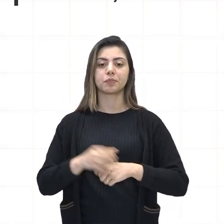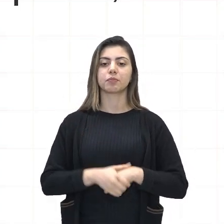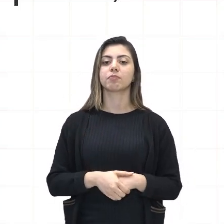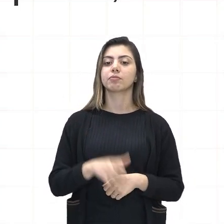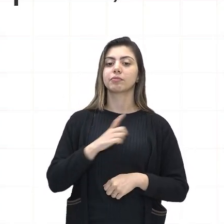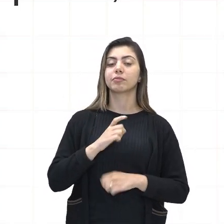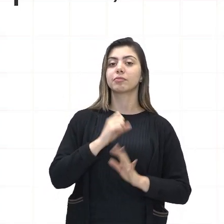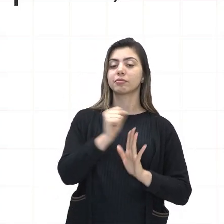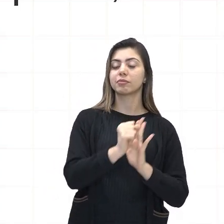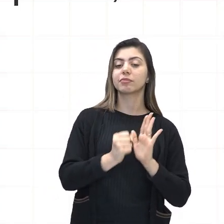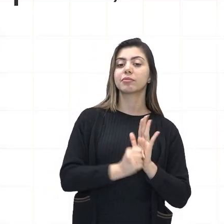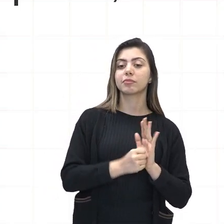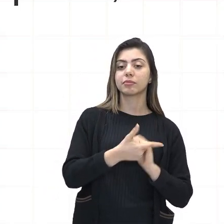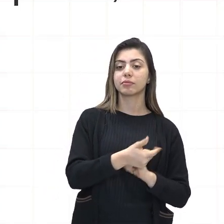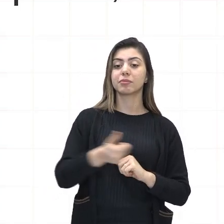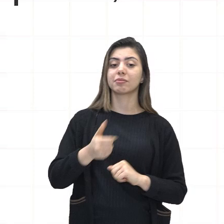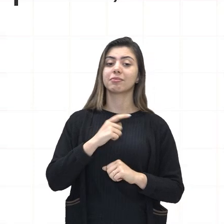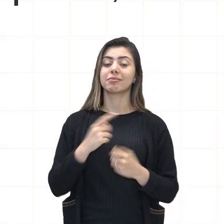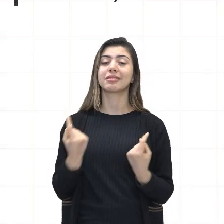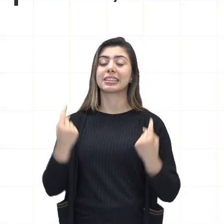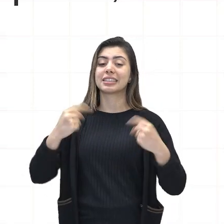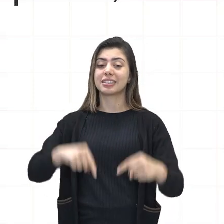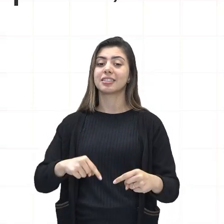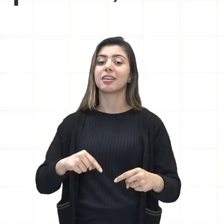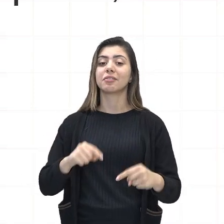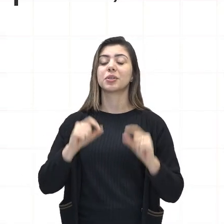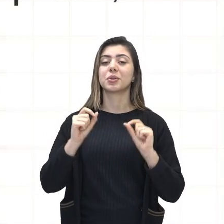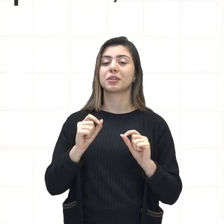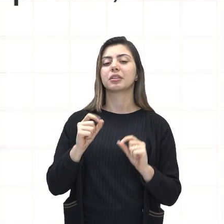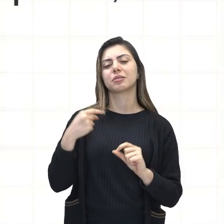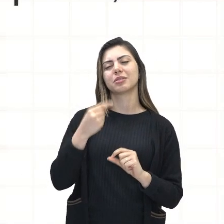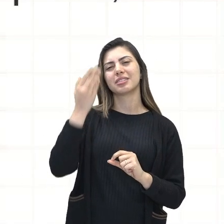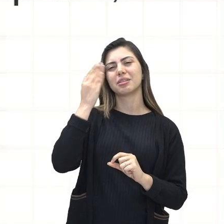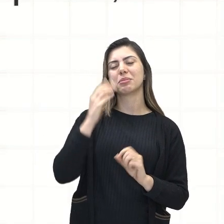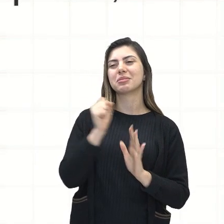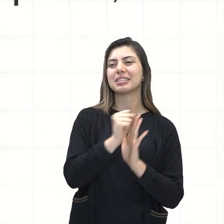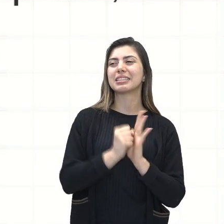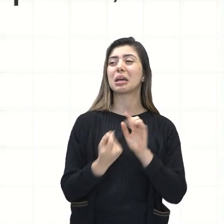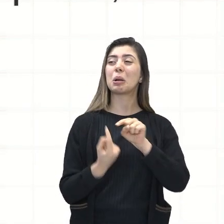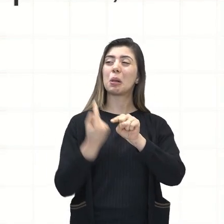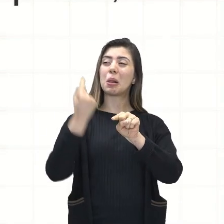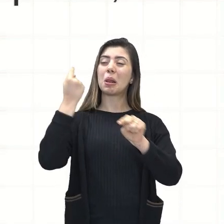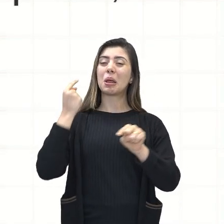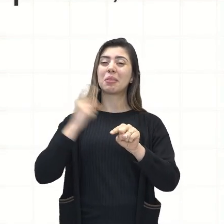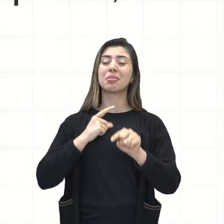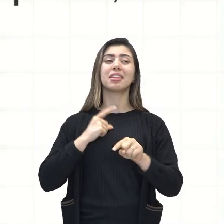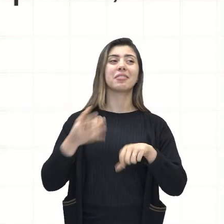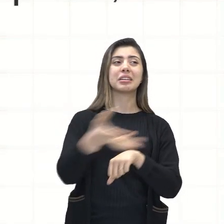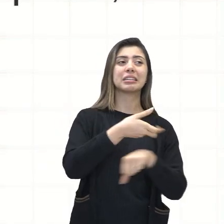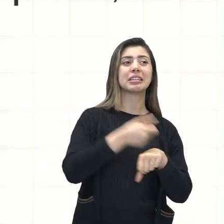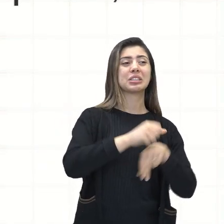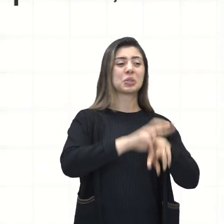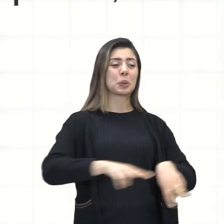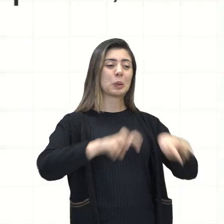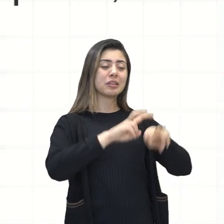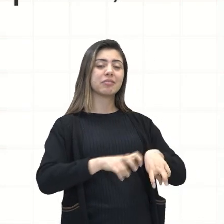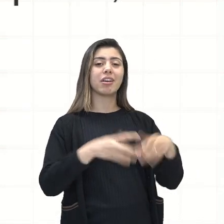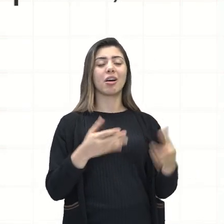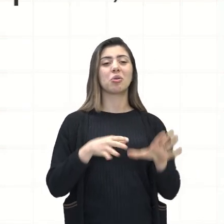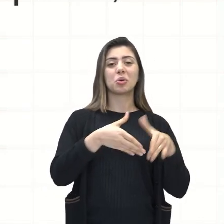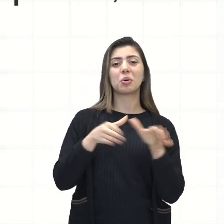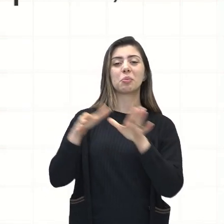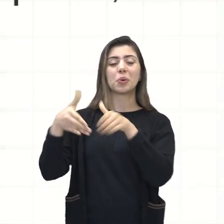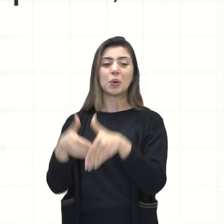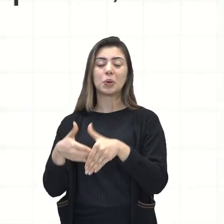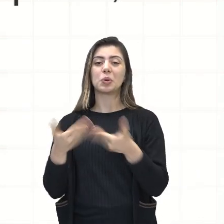no século XXI com o desafio de superar todos esses séculos de exploração colonial, divergências políticas